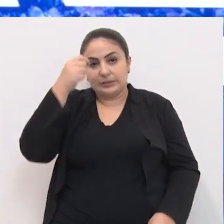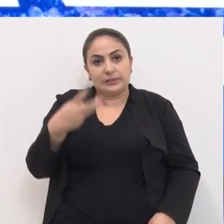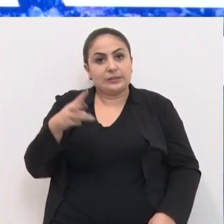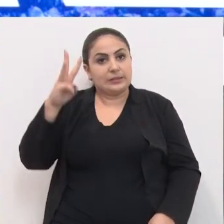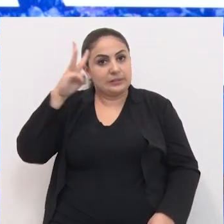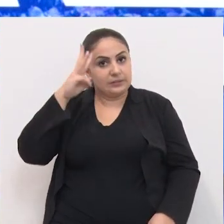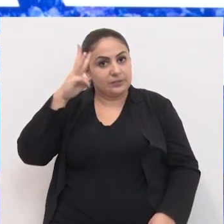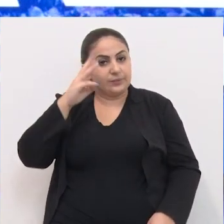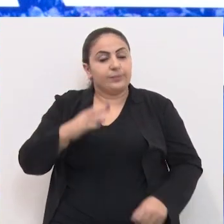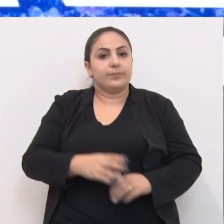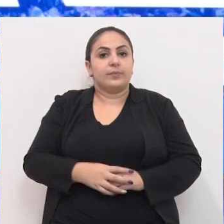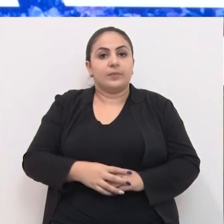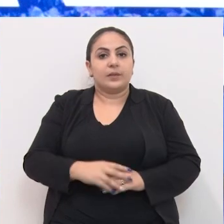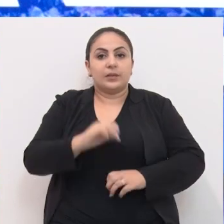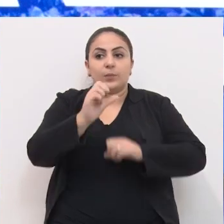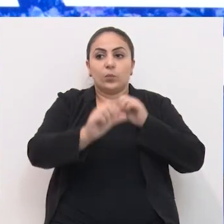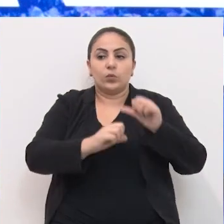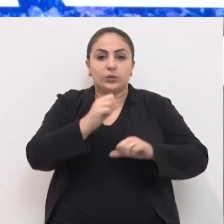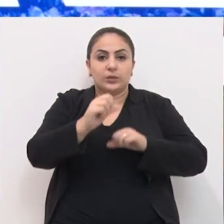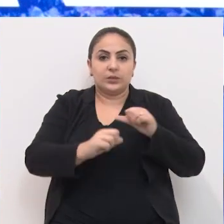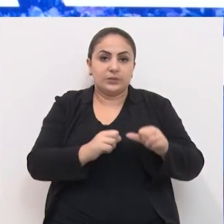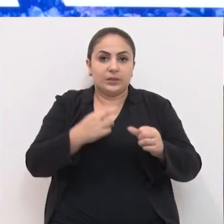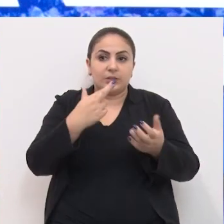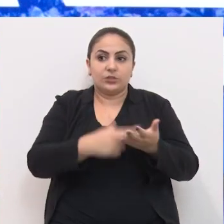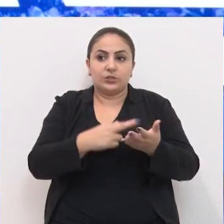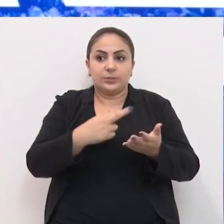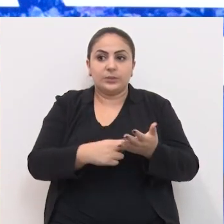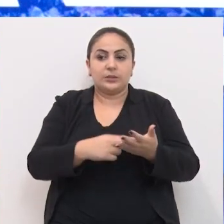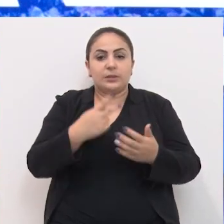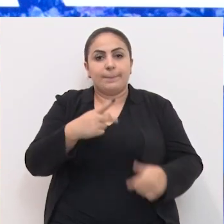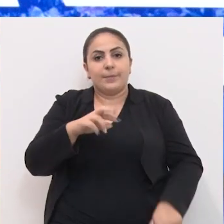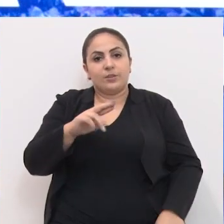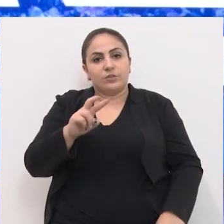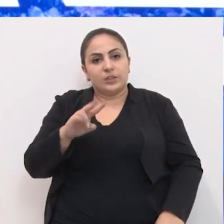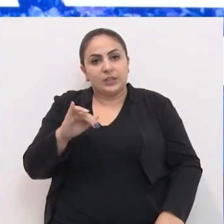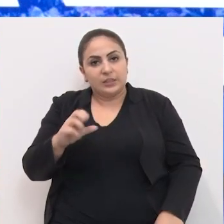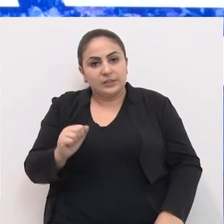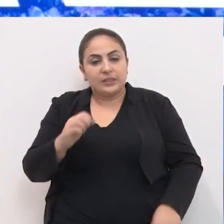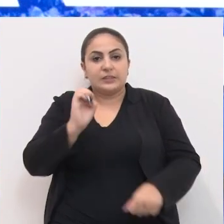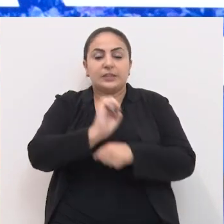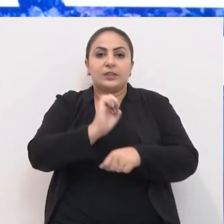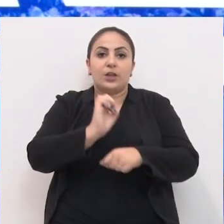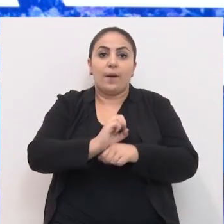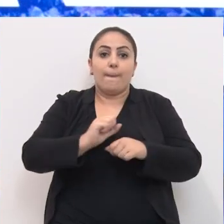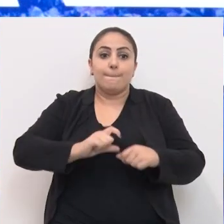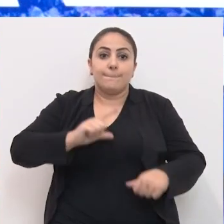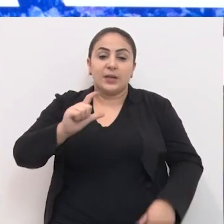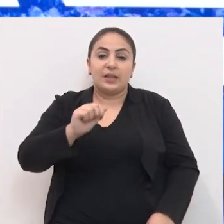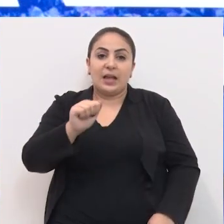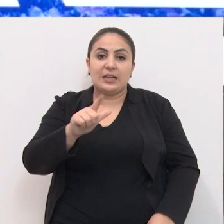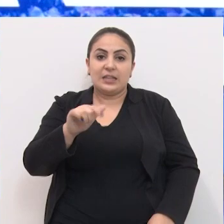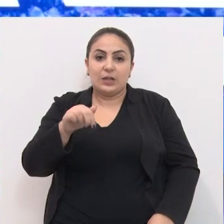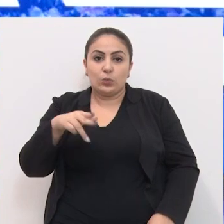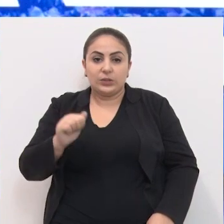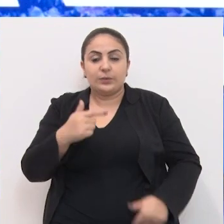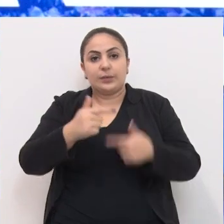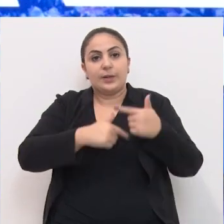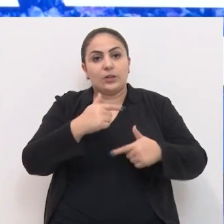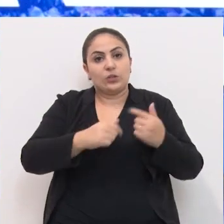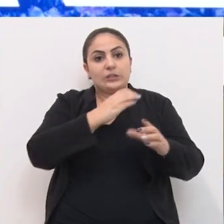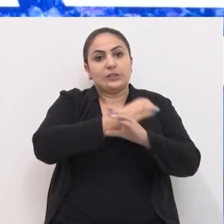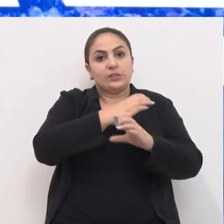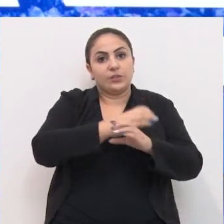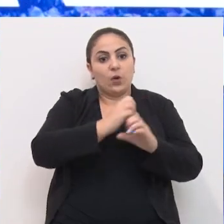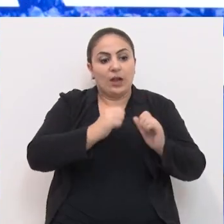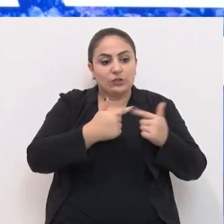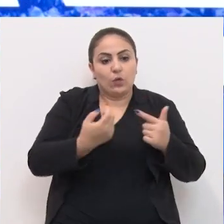a sociedade nesse trabalho em prol da segurança, saúde, educação, afinal, a melhoria de vida de todos os passofundenses. A maior parte do